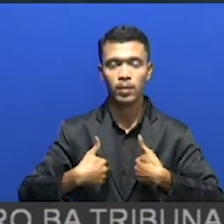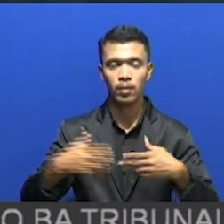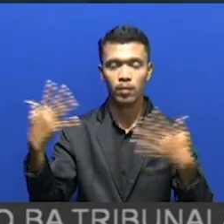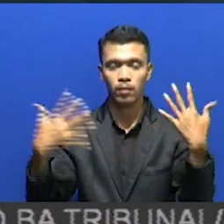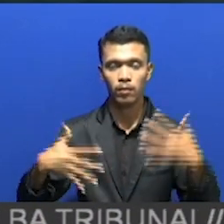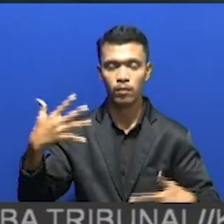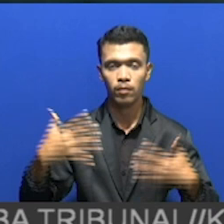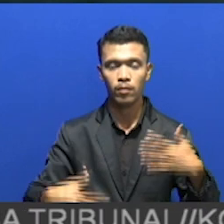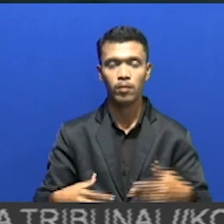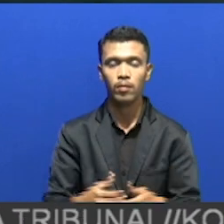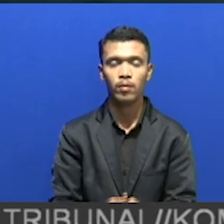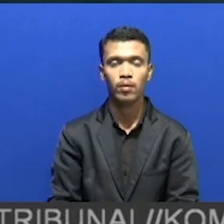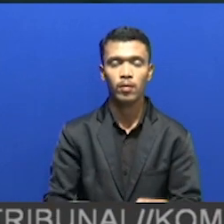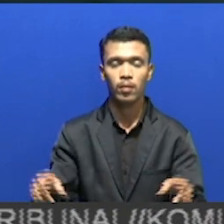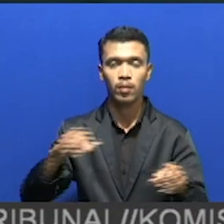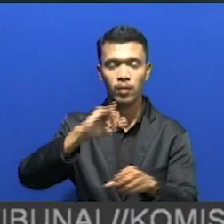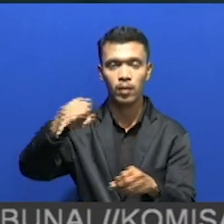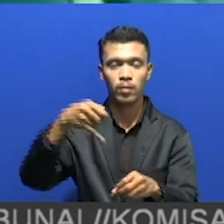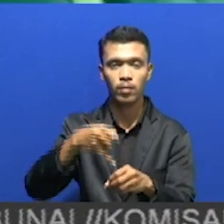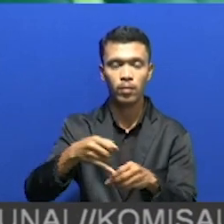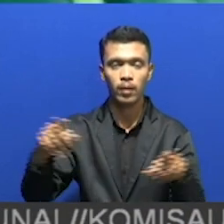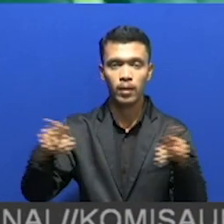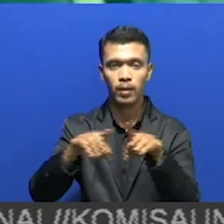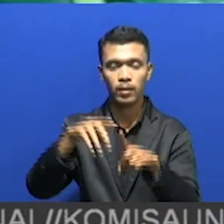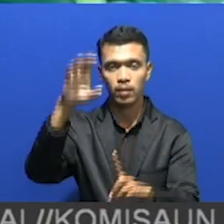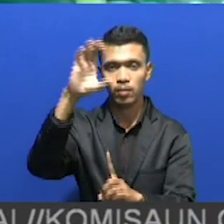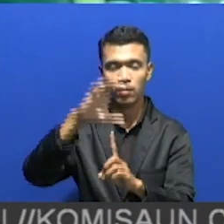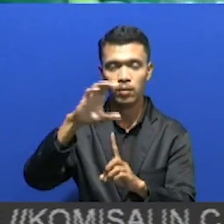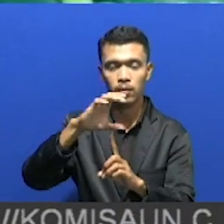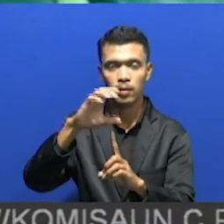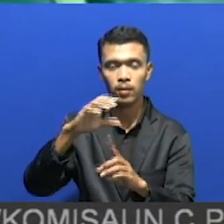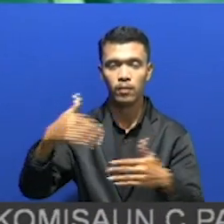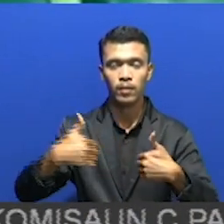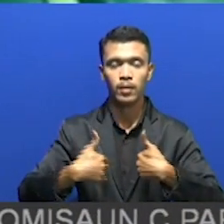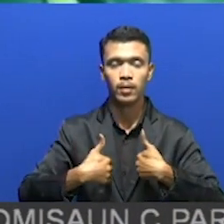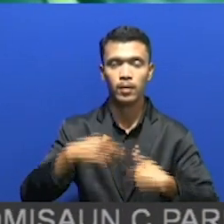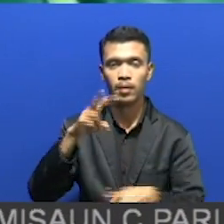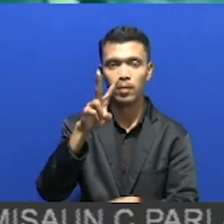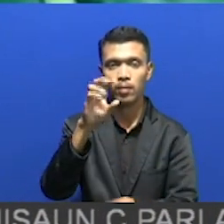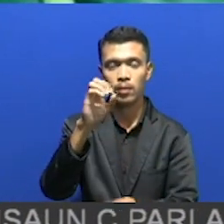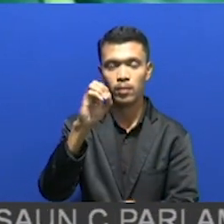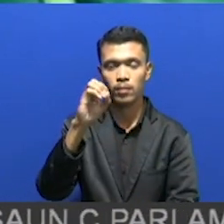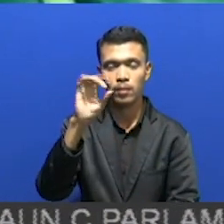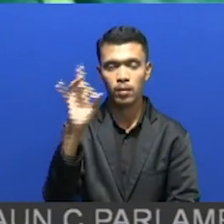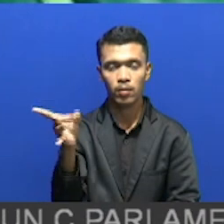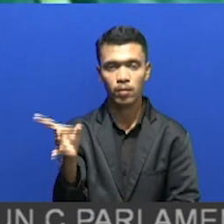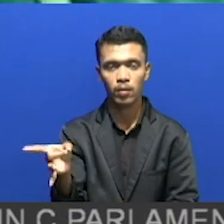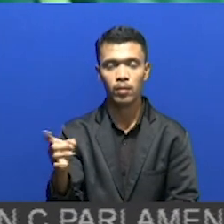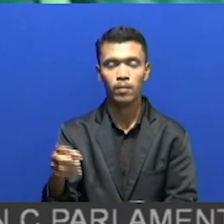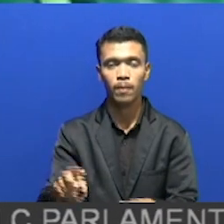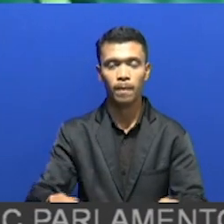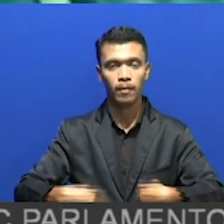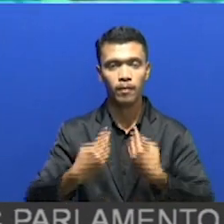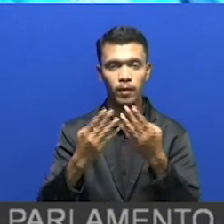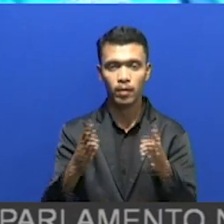nacional, no assume Knar Hanesan comandante secção Fada. Ia tina rihuida tusia walunolu, saudoso